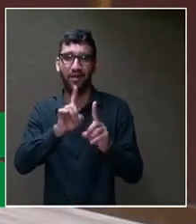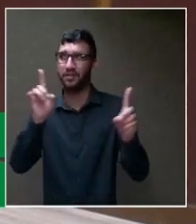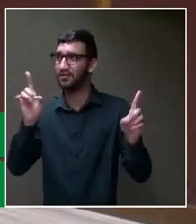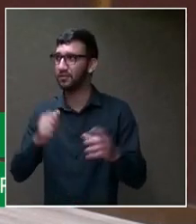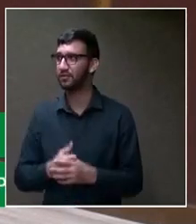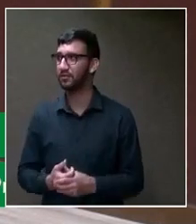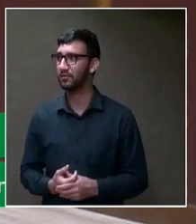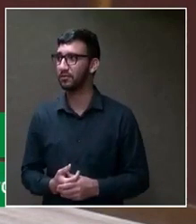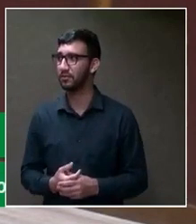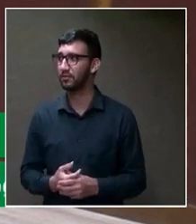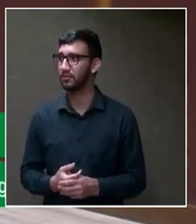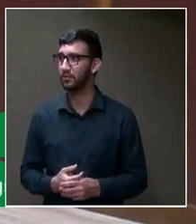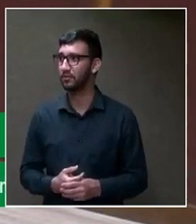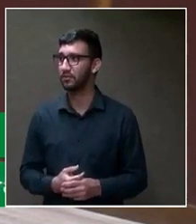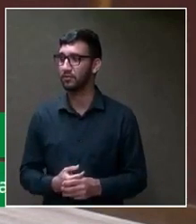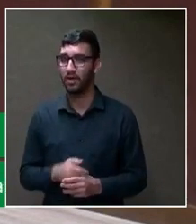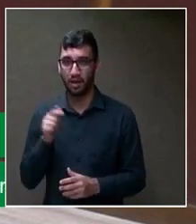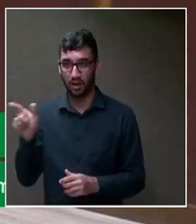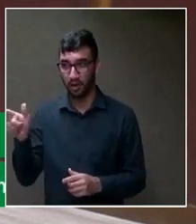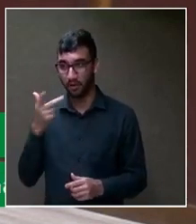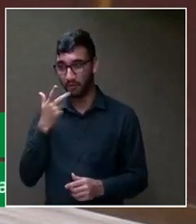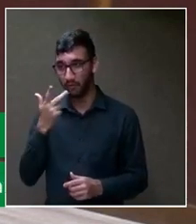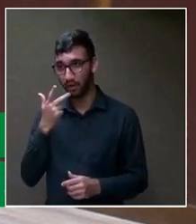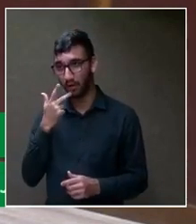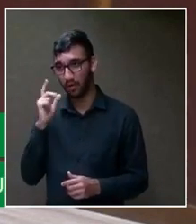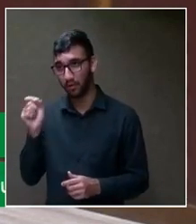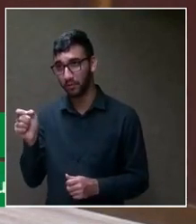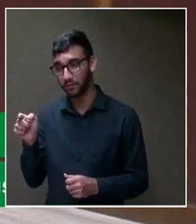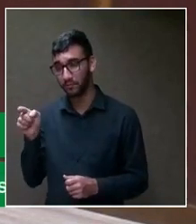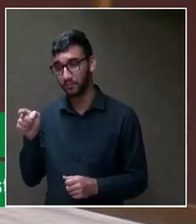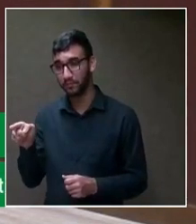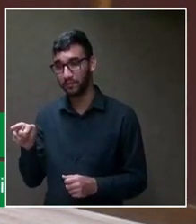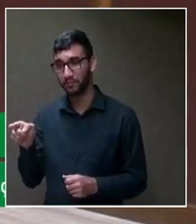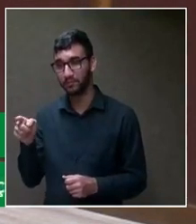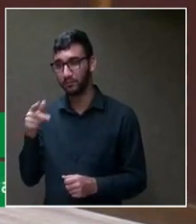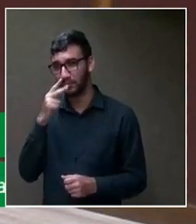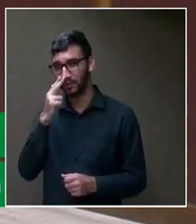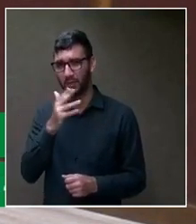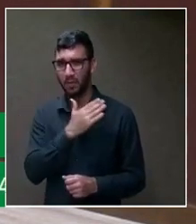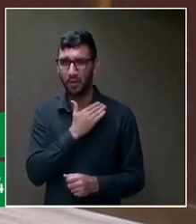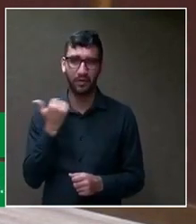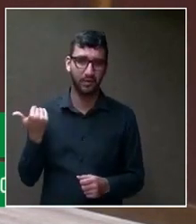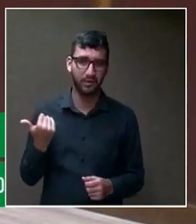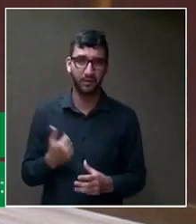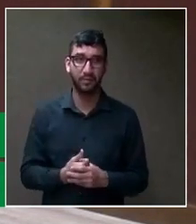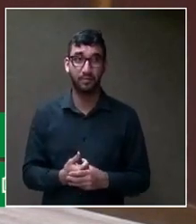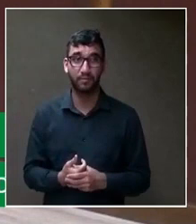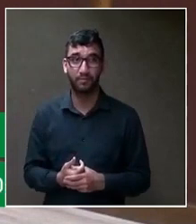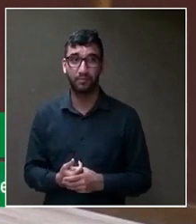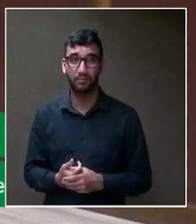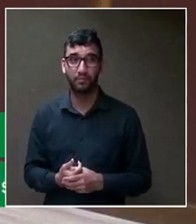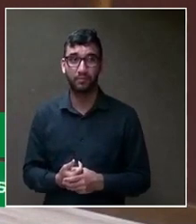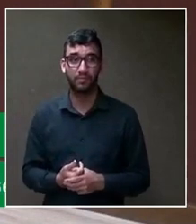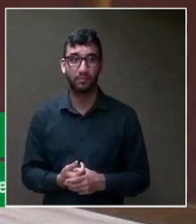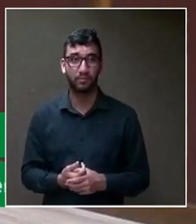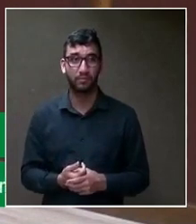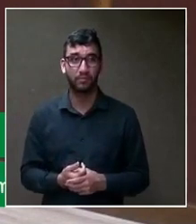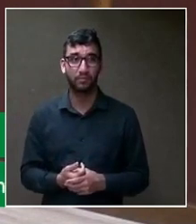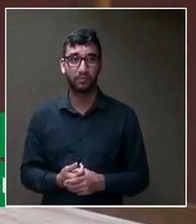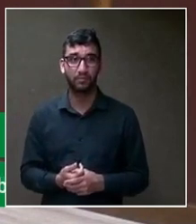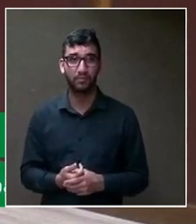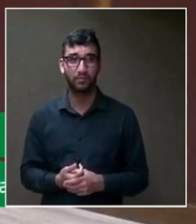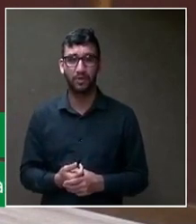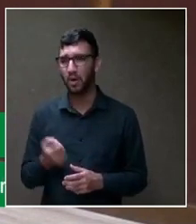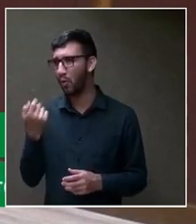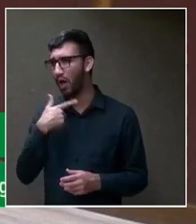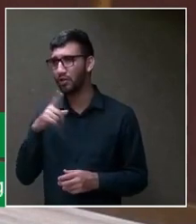dele. E ela falou que ele chegou a comentar que morreria por conta disso? Não, acho que ela